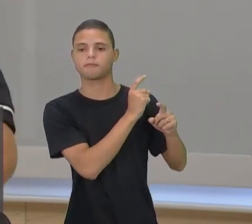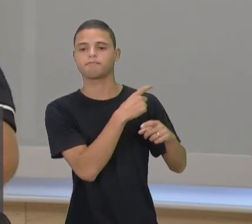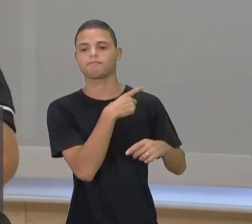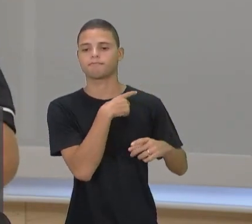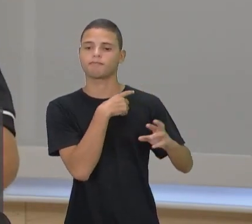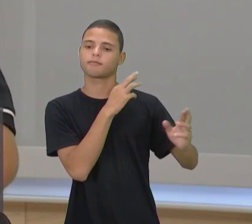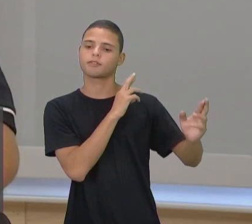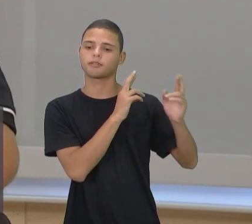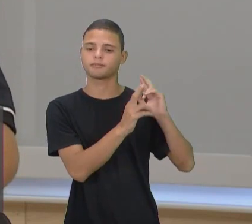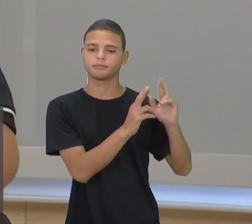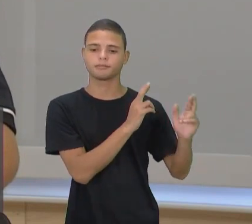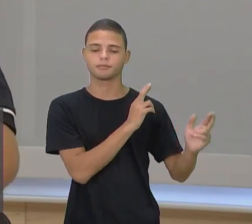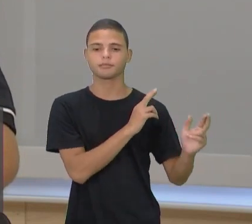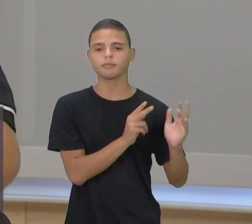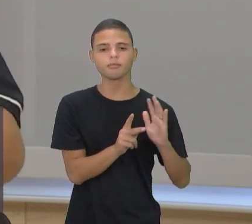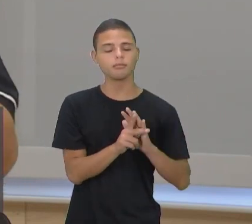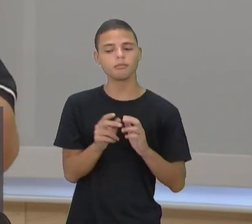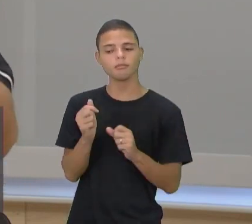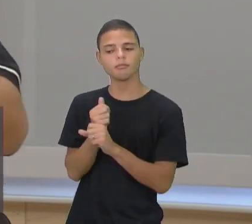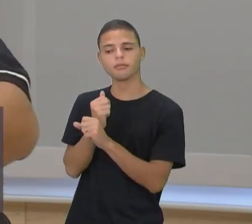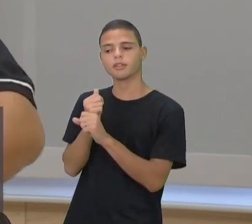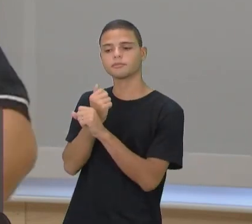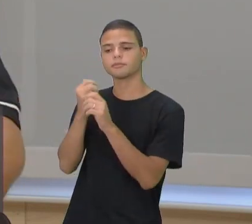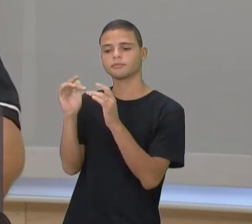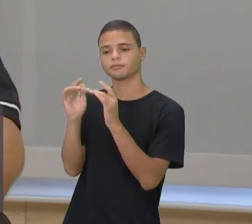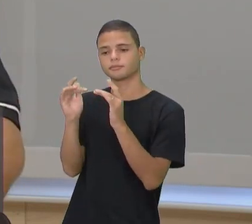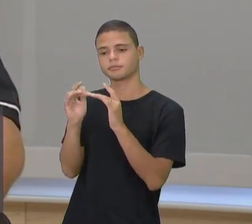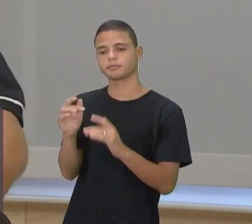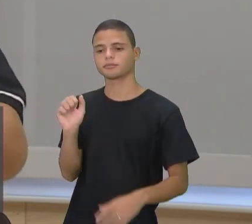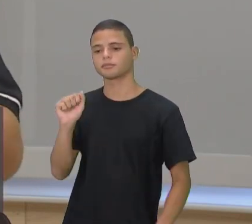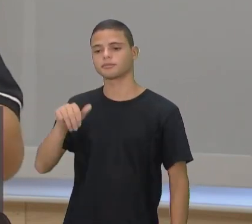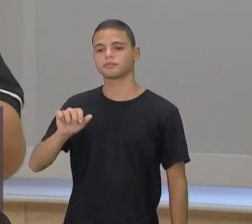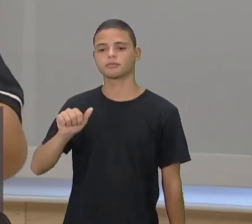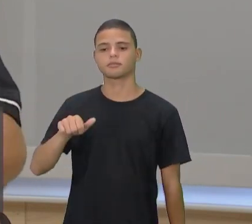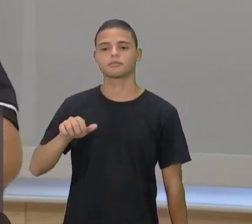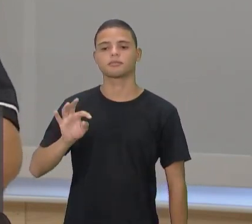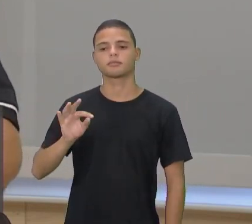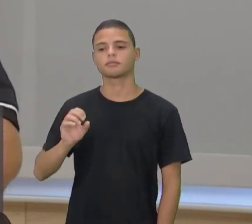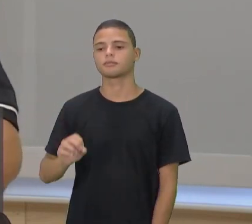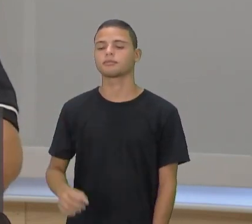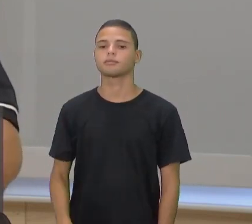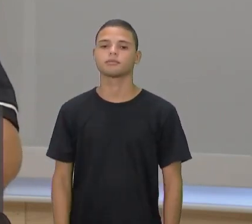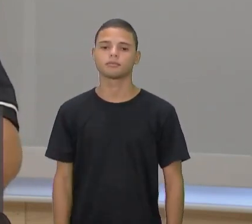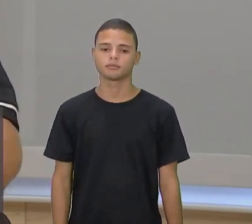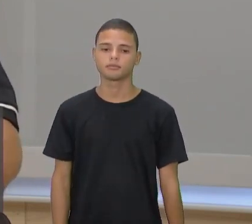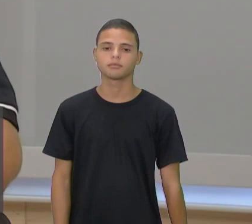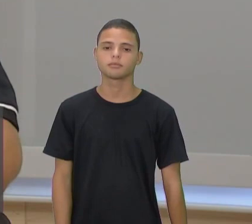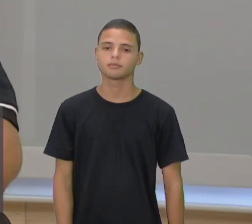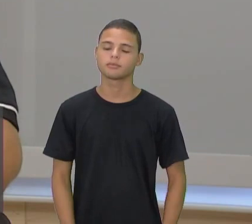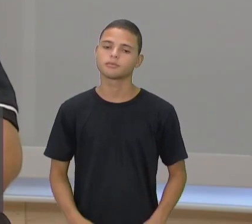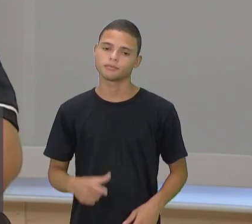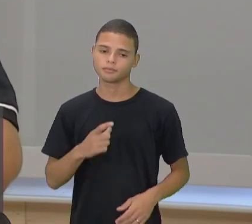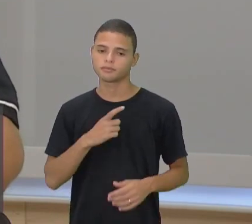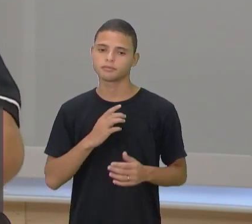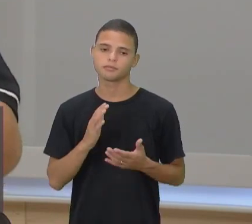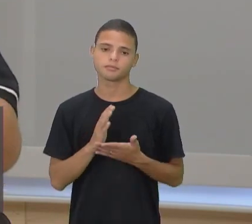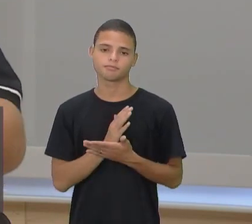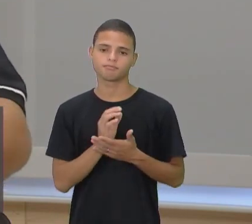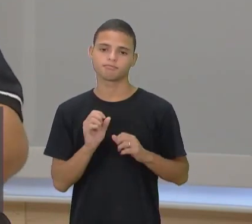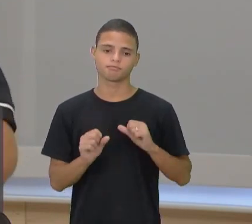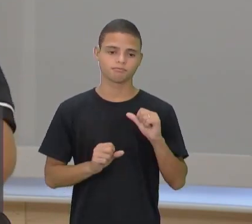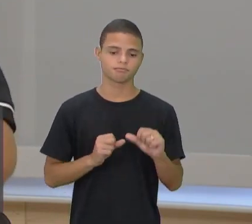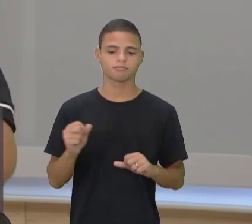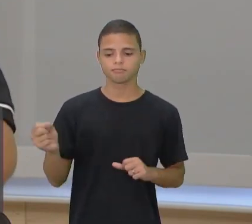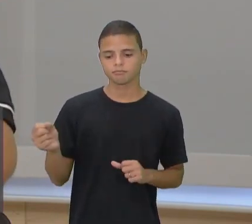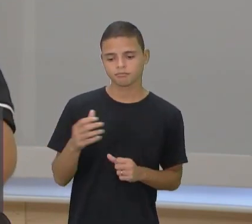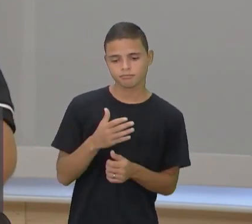muito relacionados ao contato do amianto. Então, logicamente, isso provocou então um novo